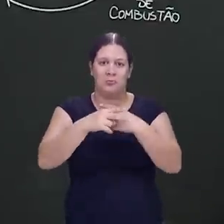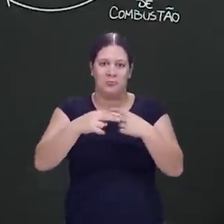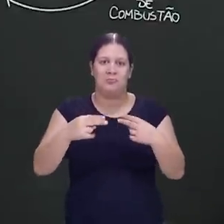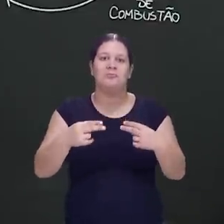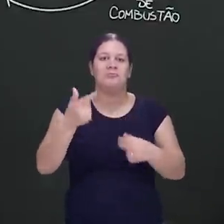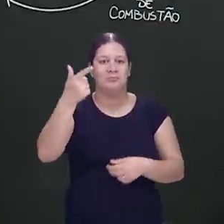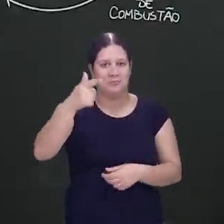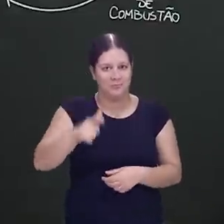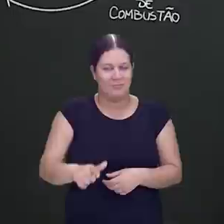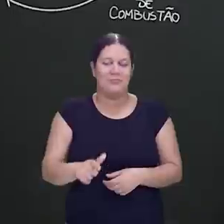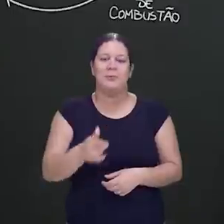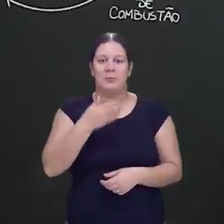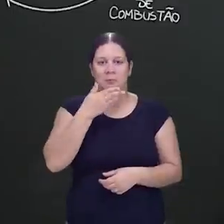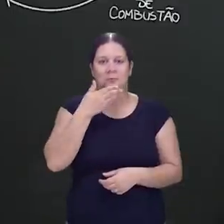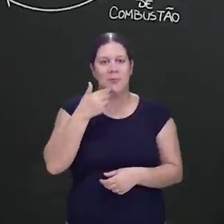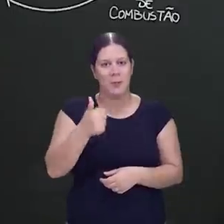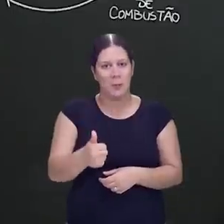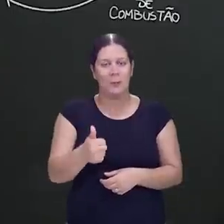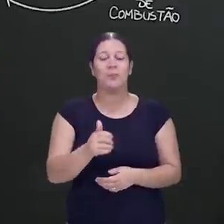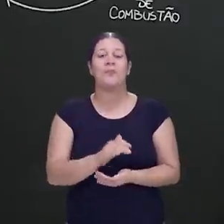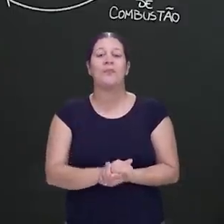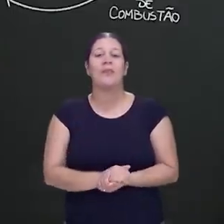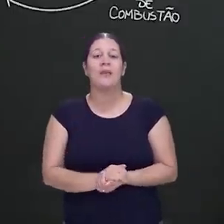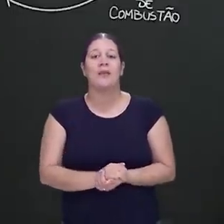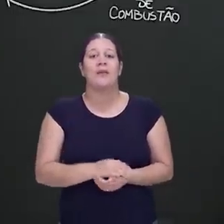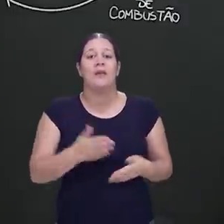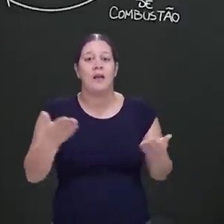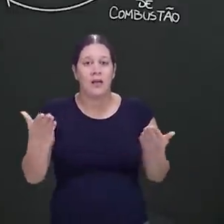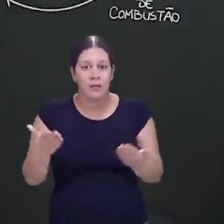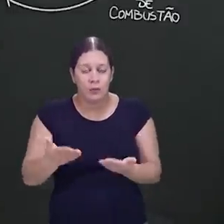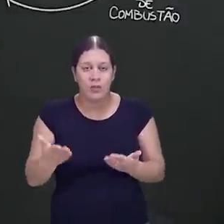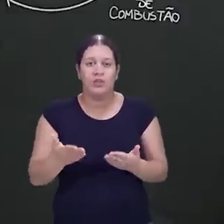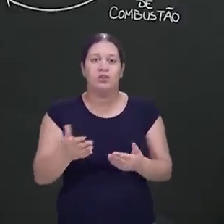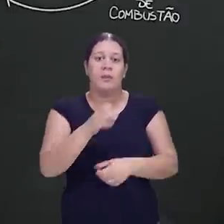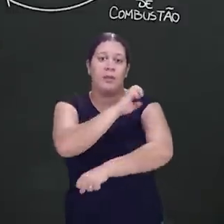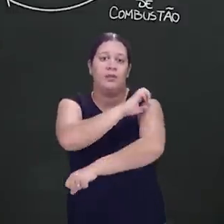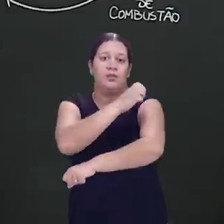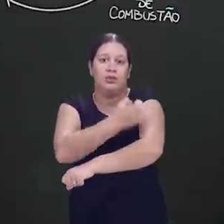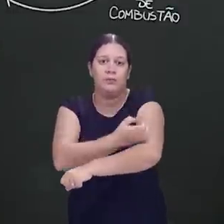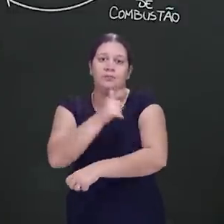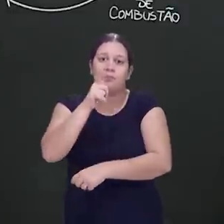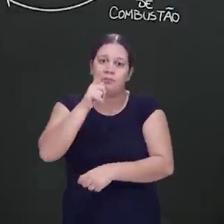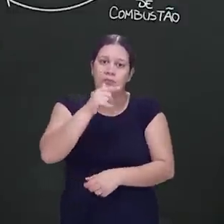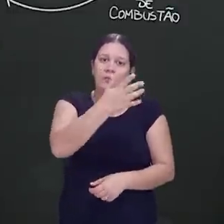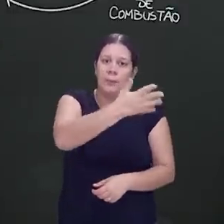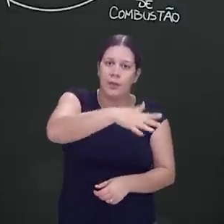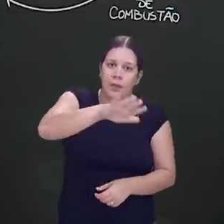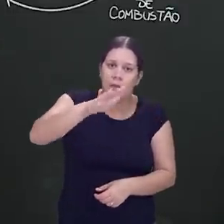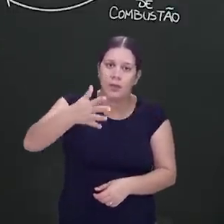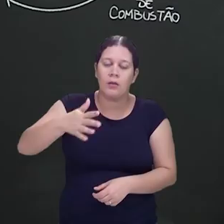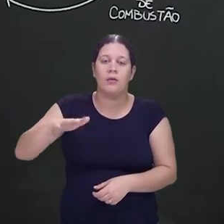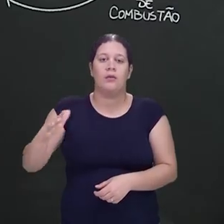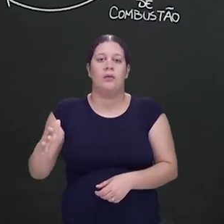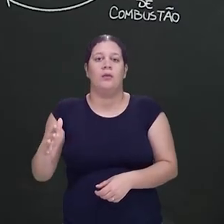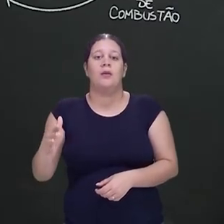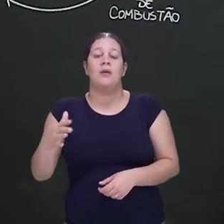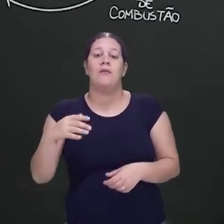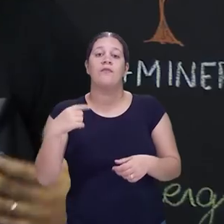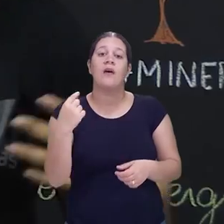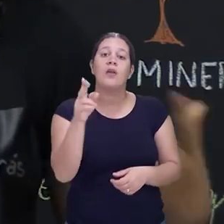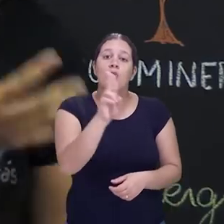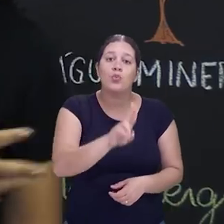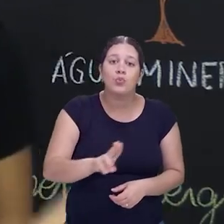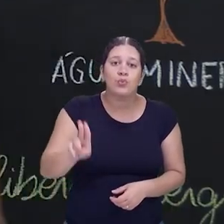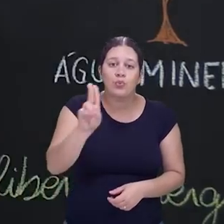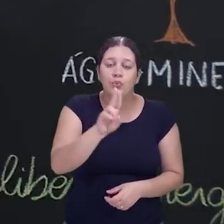Então, estamos bem nessa situação aí. E aí a gente vai para a energia das marés e dos oceanos. Aqui no Brasil a gente quase não usa. A energia que ela vai